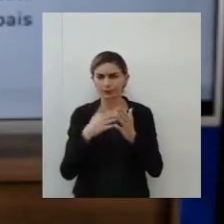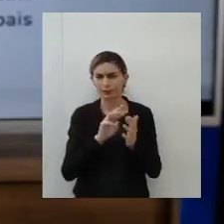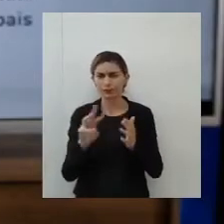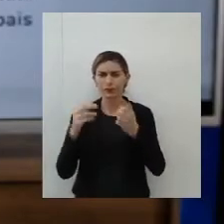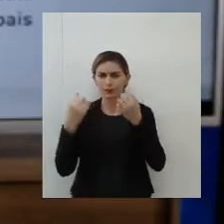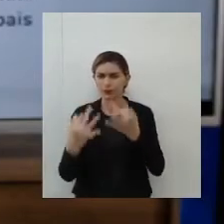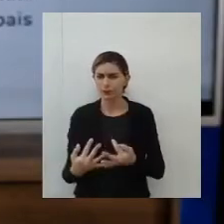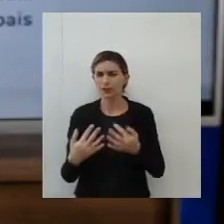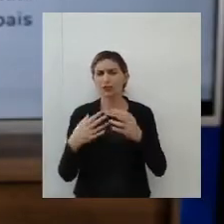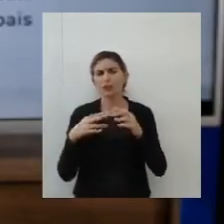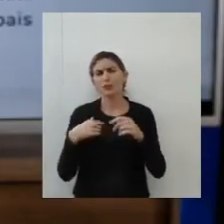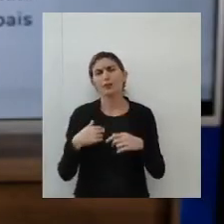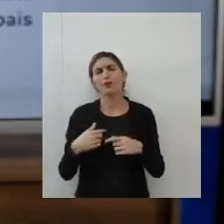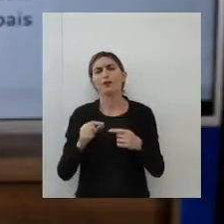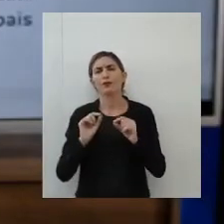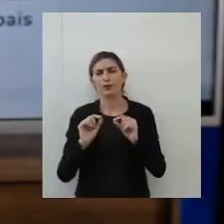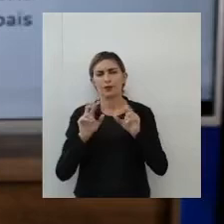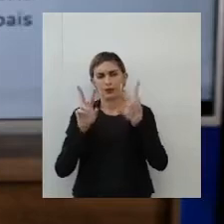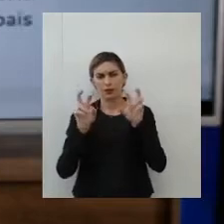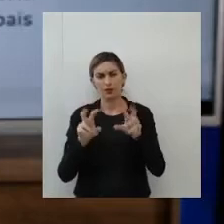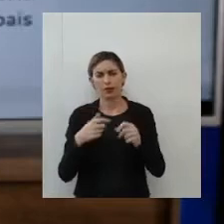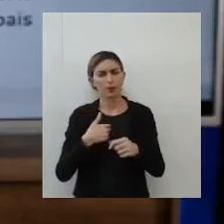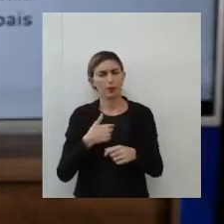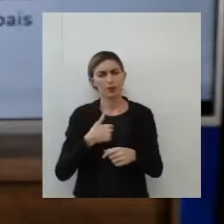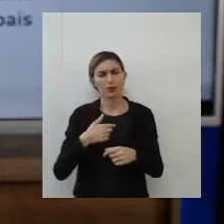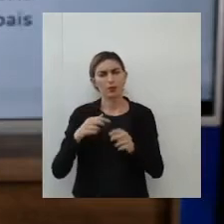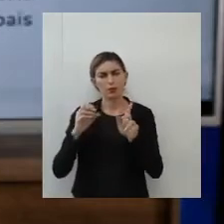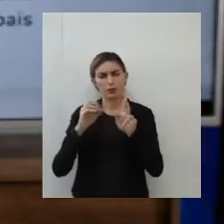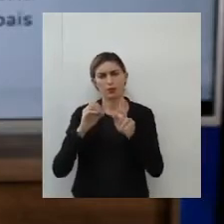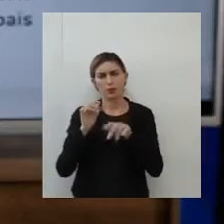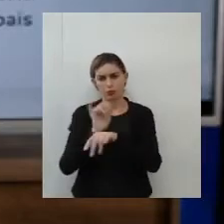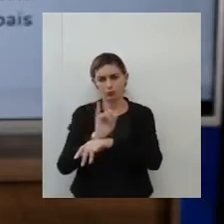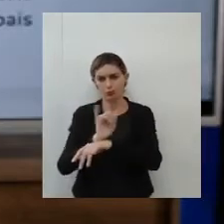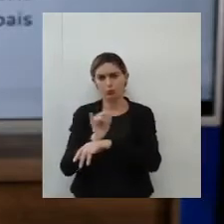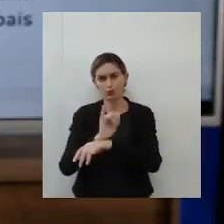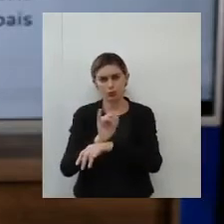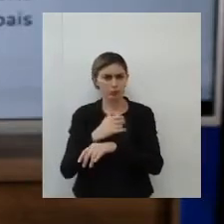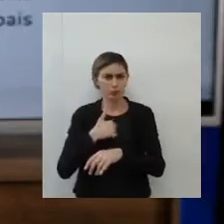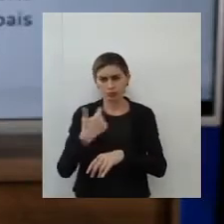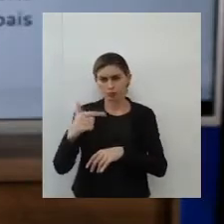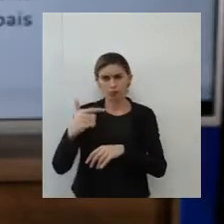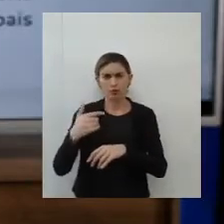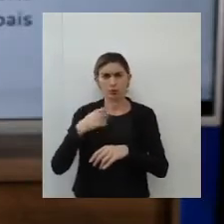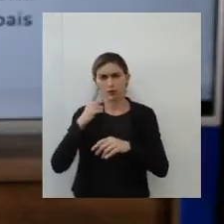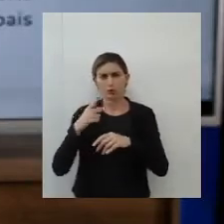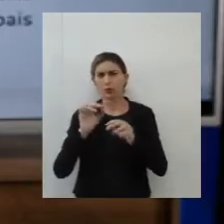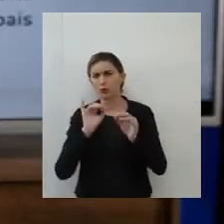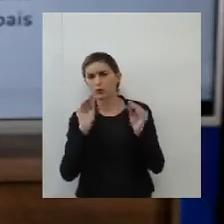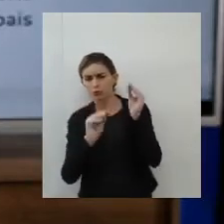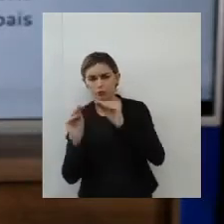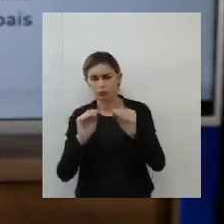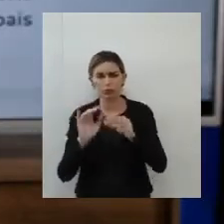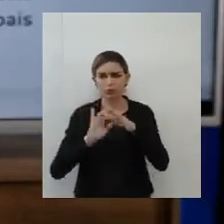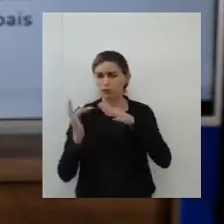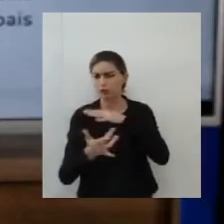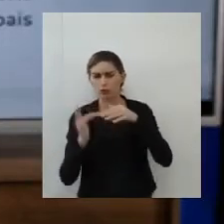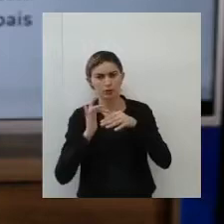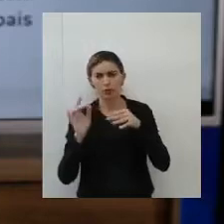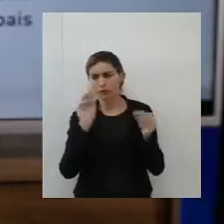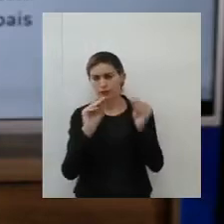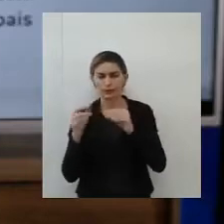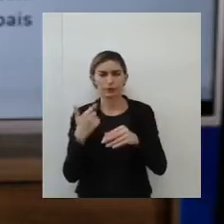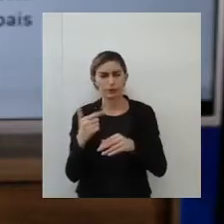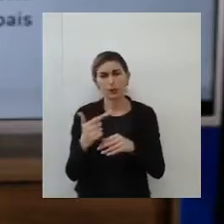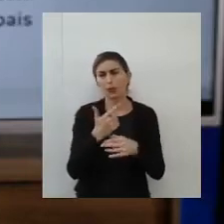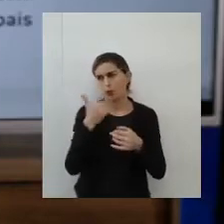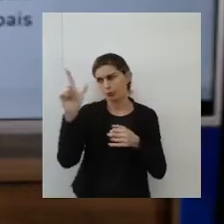assunto. Um deles, um dos meus canais preferidos no YouTube. Eu não tenho canal, eu não sou muito antenado em redes sociais, ao contrário